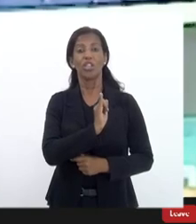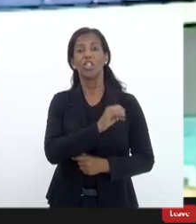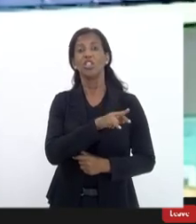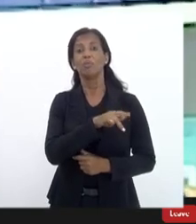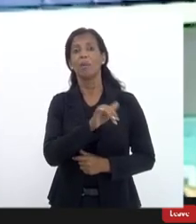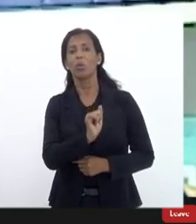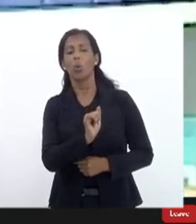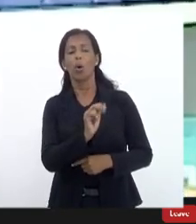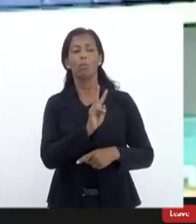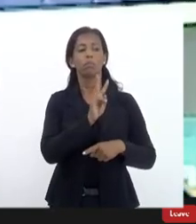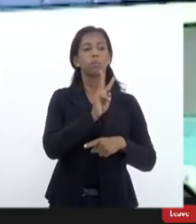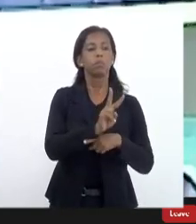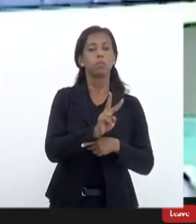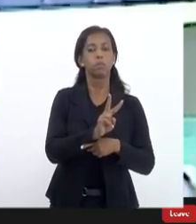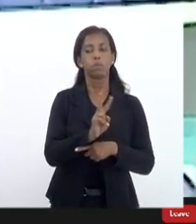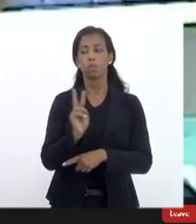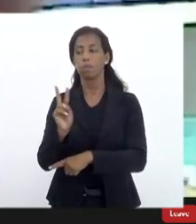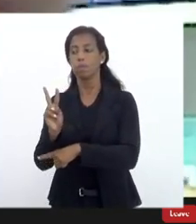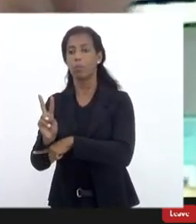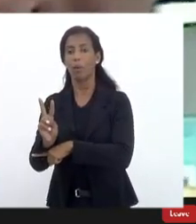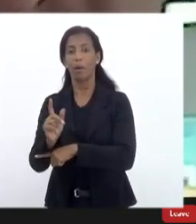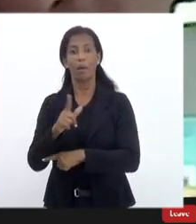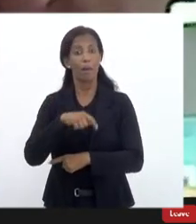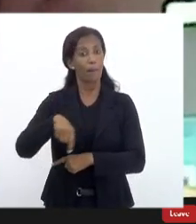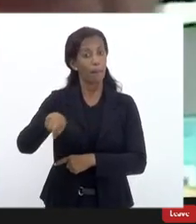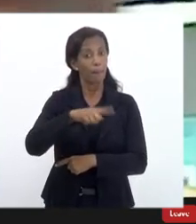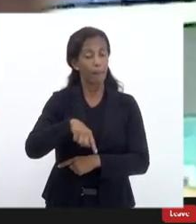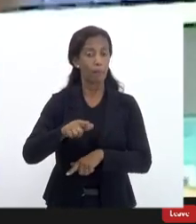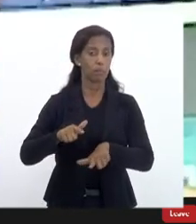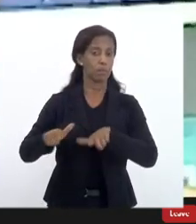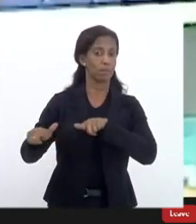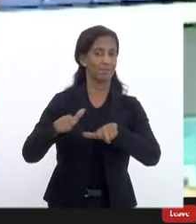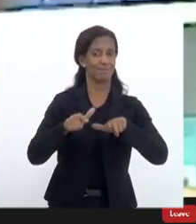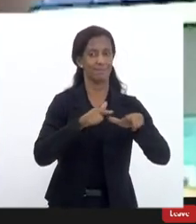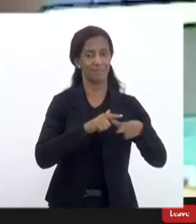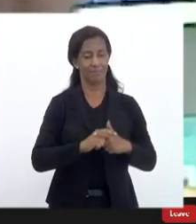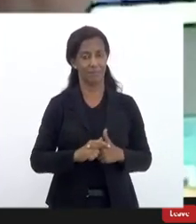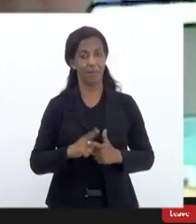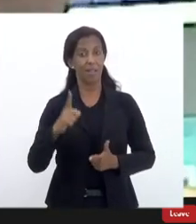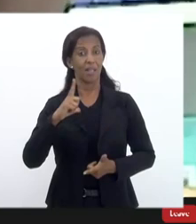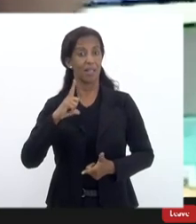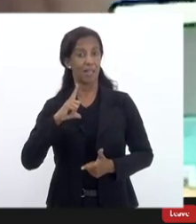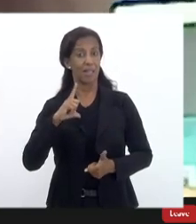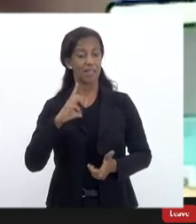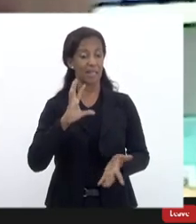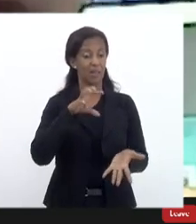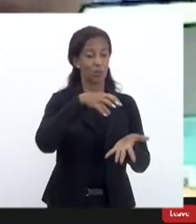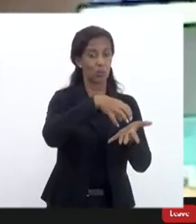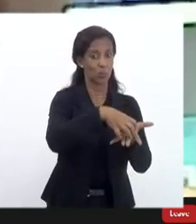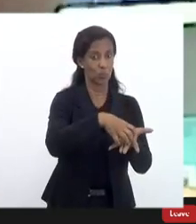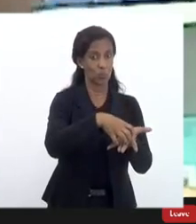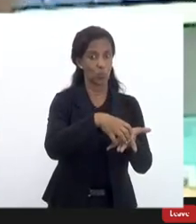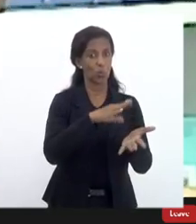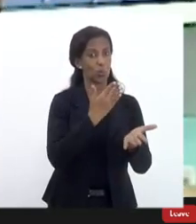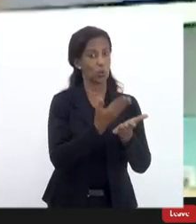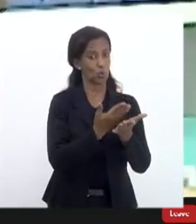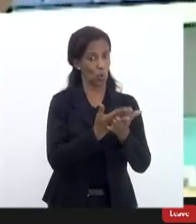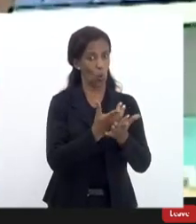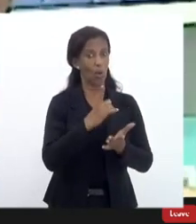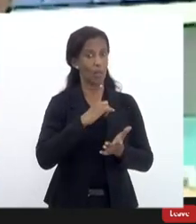suficientes para dar conta desta tarefa. Existem unidades escolares que têm